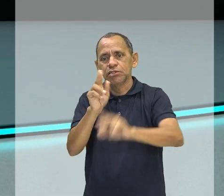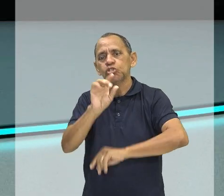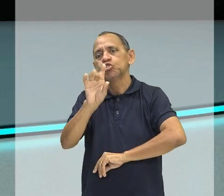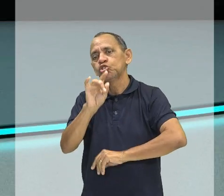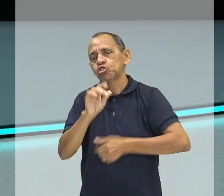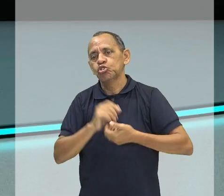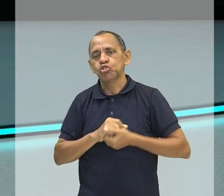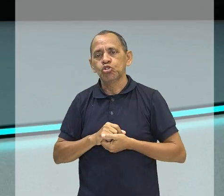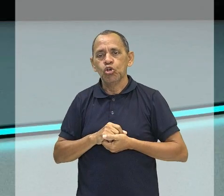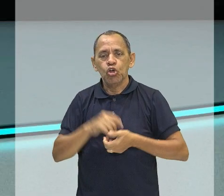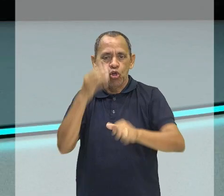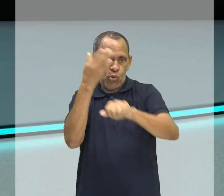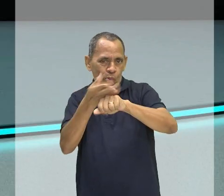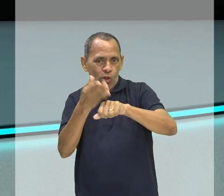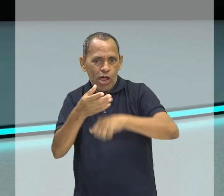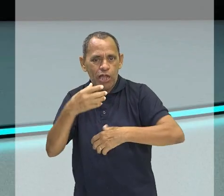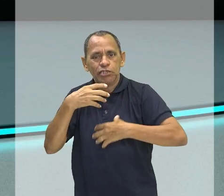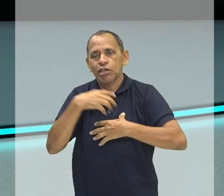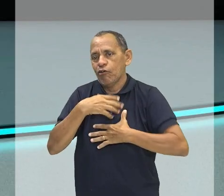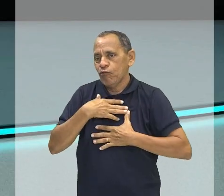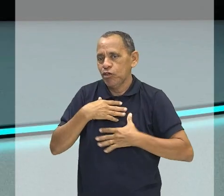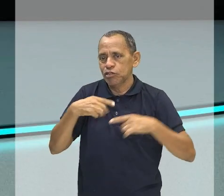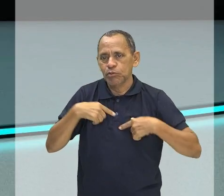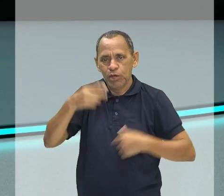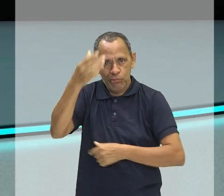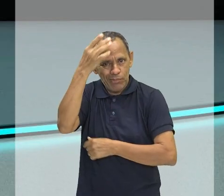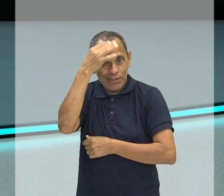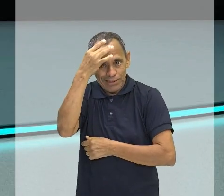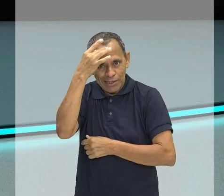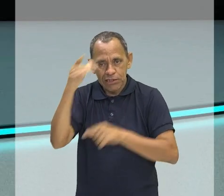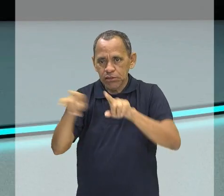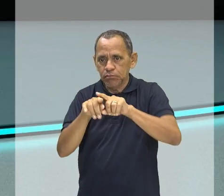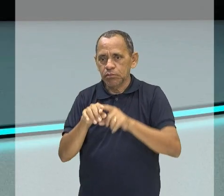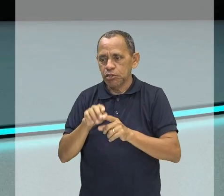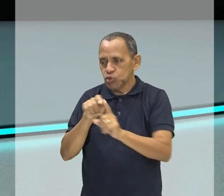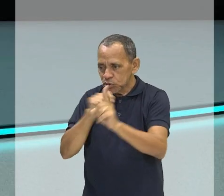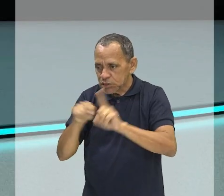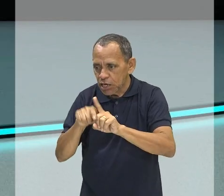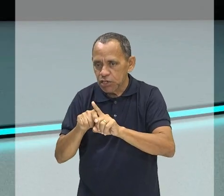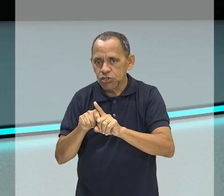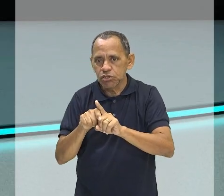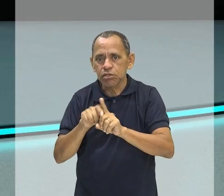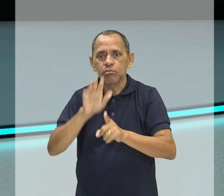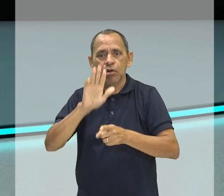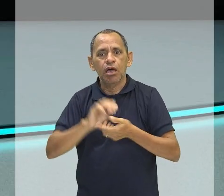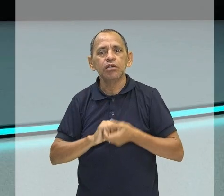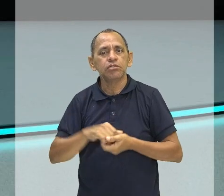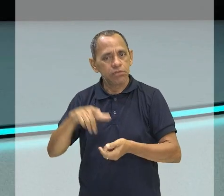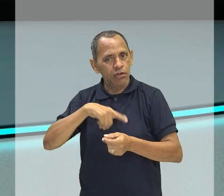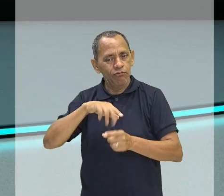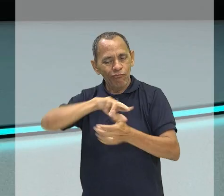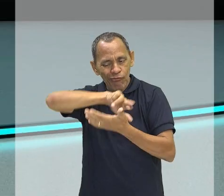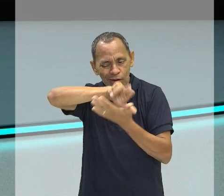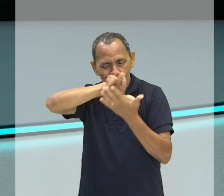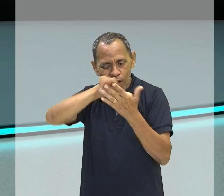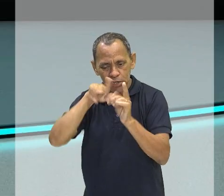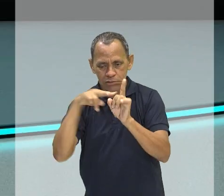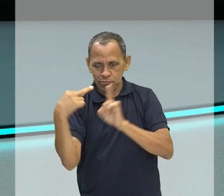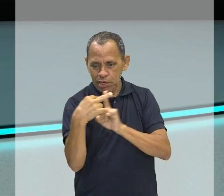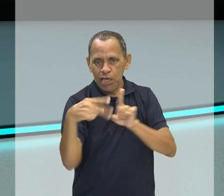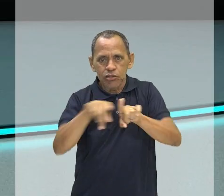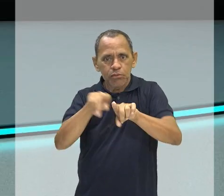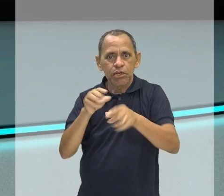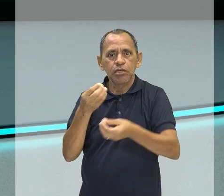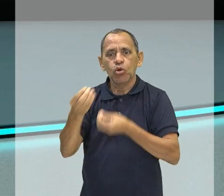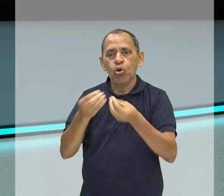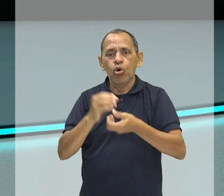benefícios físicos e a mentais ou sociais. Ele engloba vários aspectos, várias dimensões, né?